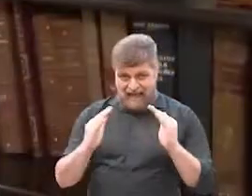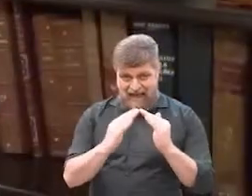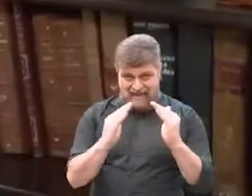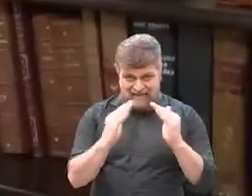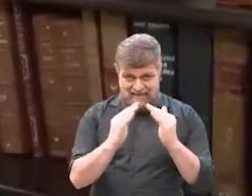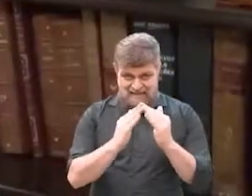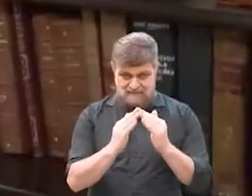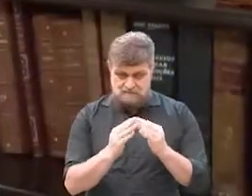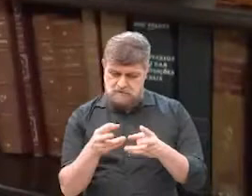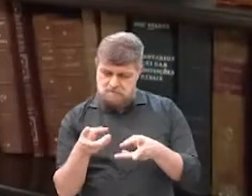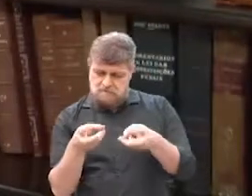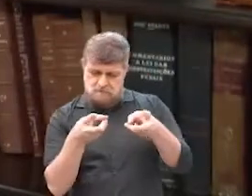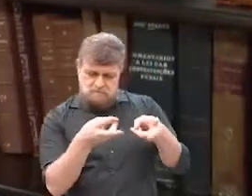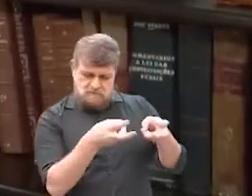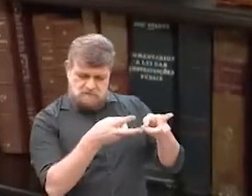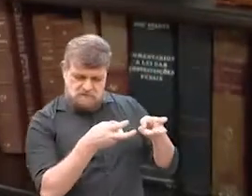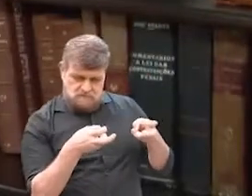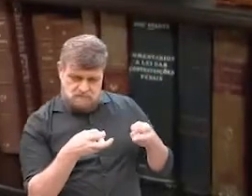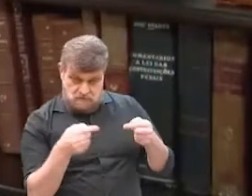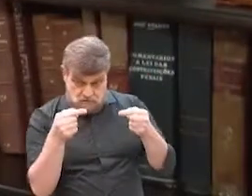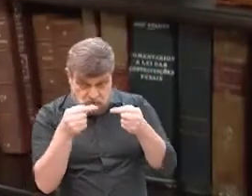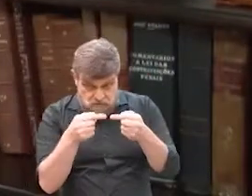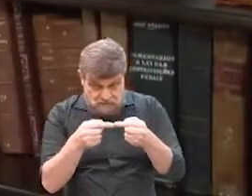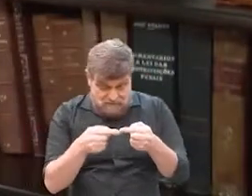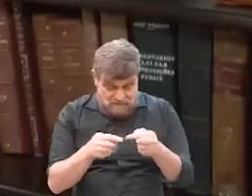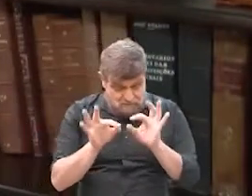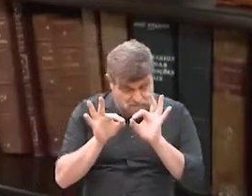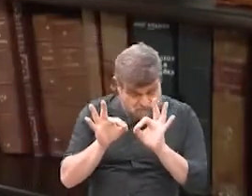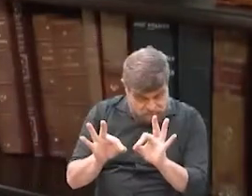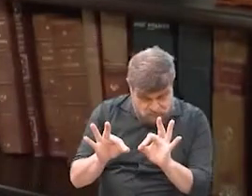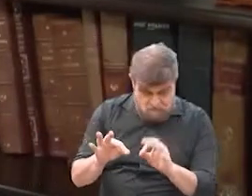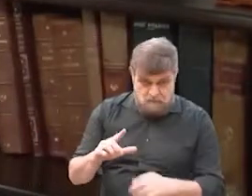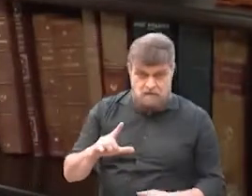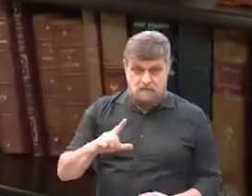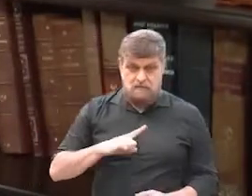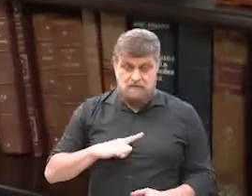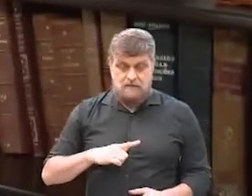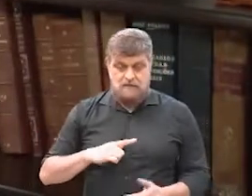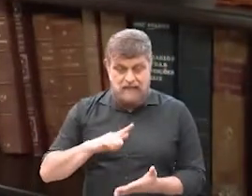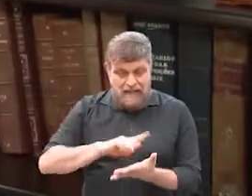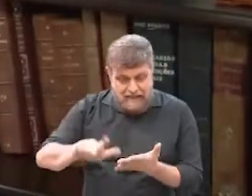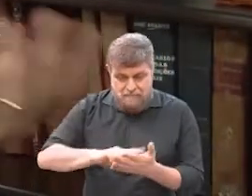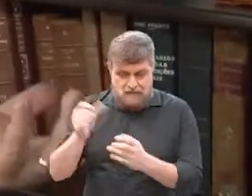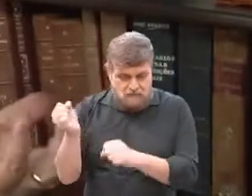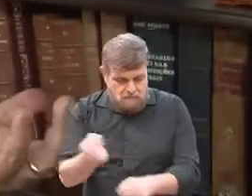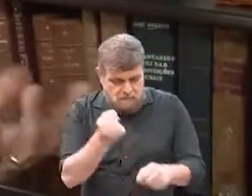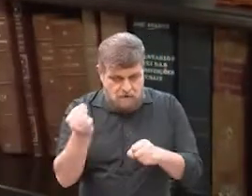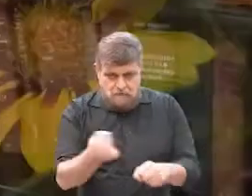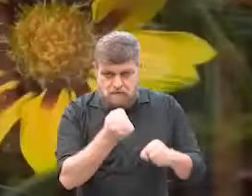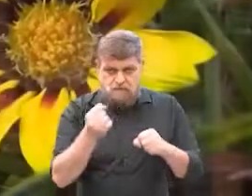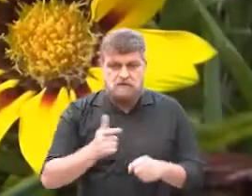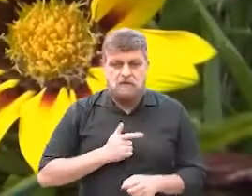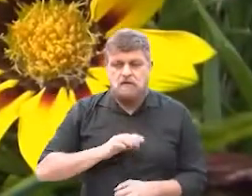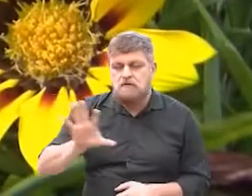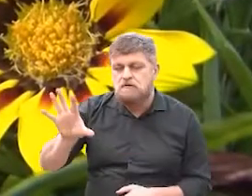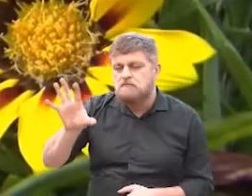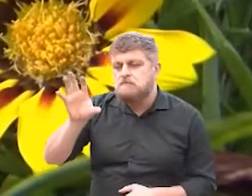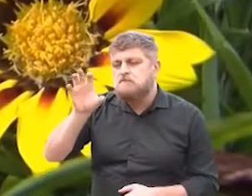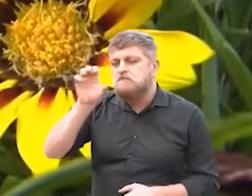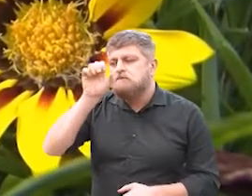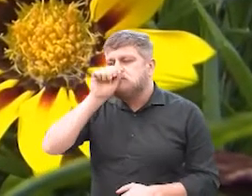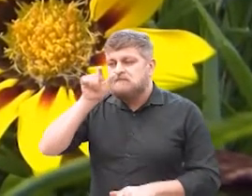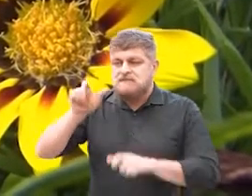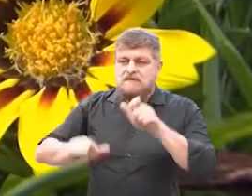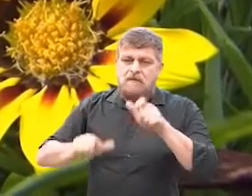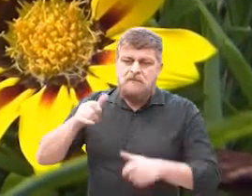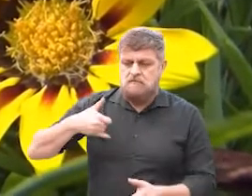As condições da casa, se elas realmente elas apresentam não só a limpeza, mas uma